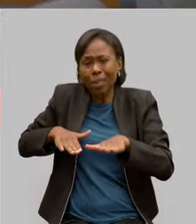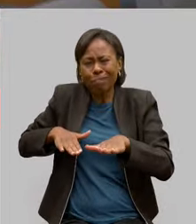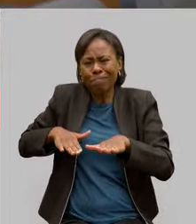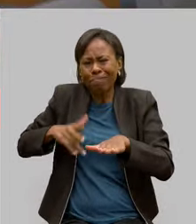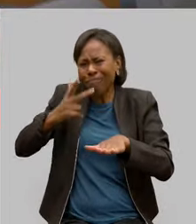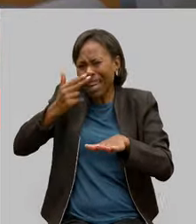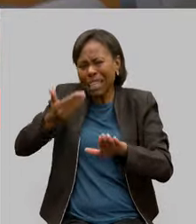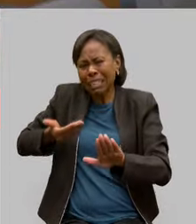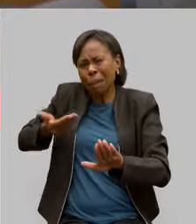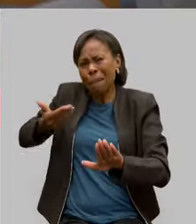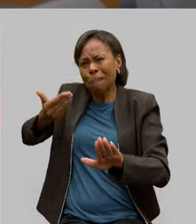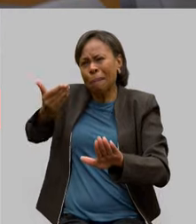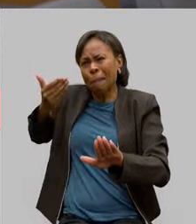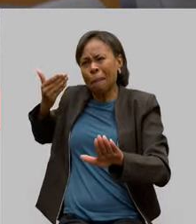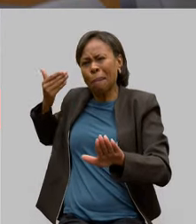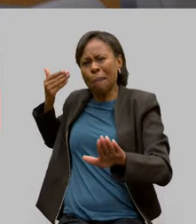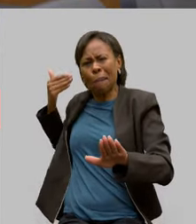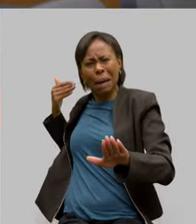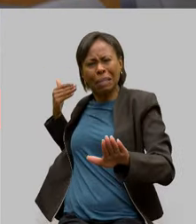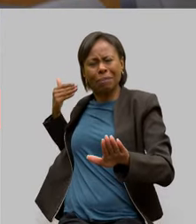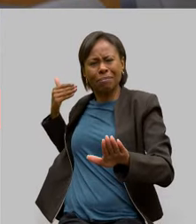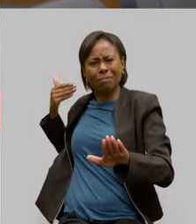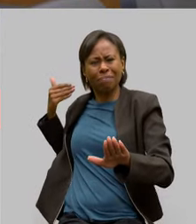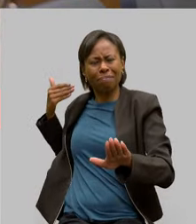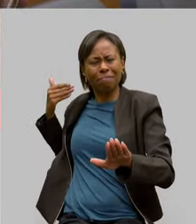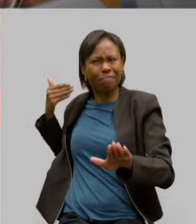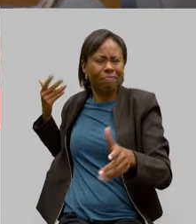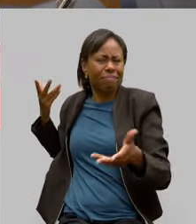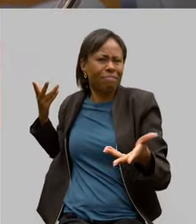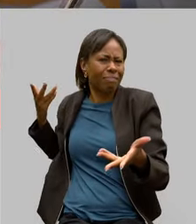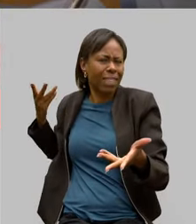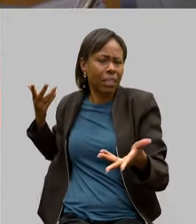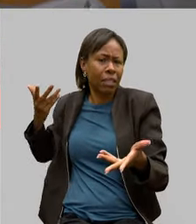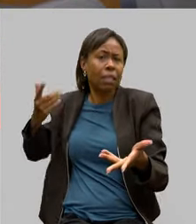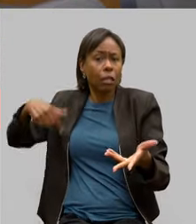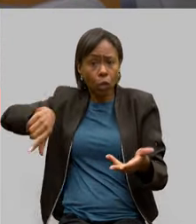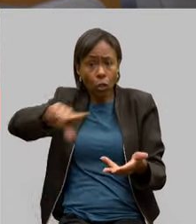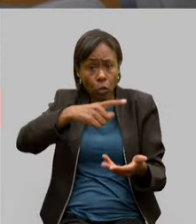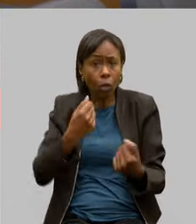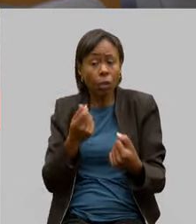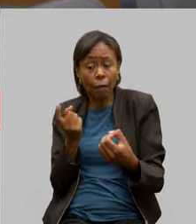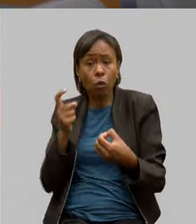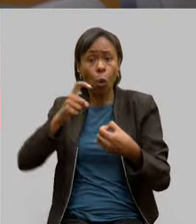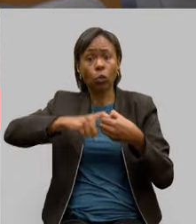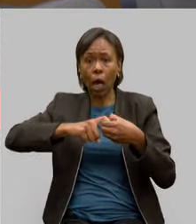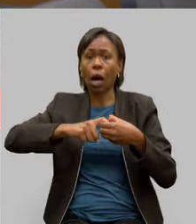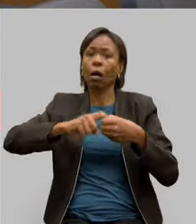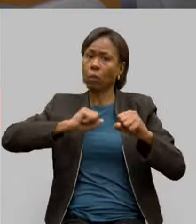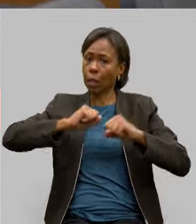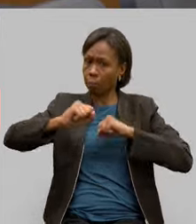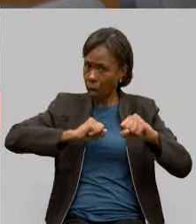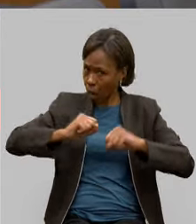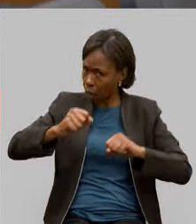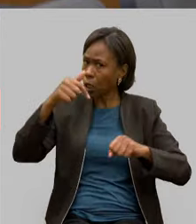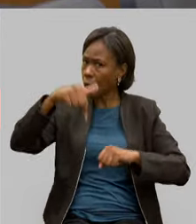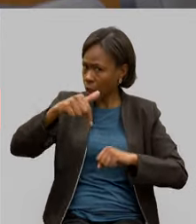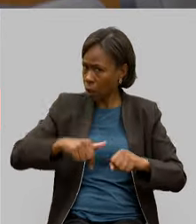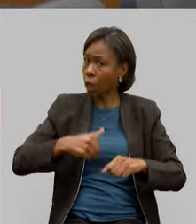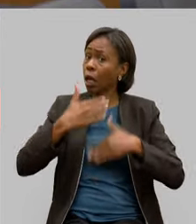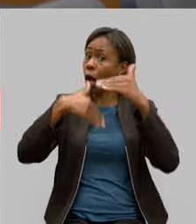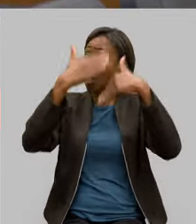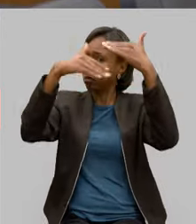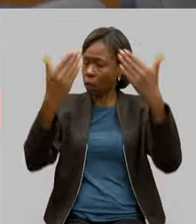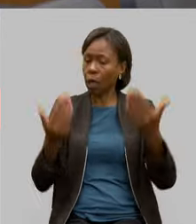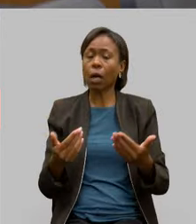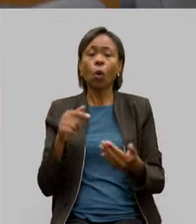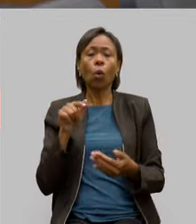no no passado então assim eh Parabéns para todos nós de retomar esse debate numa casa dessa e avançar o programa uma